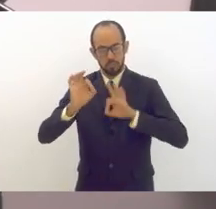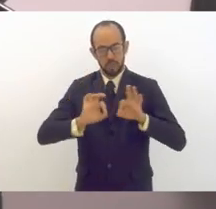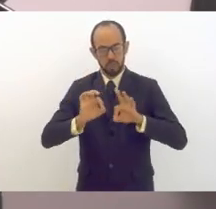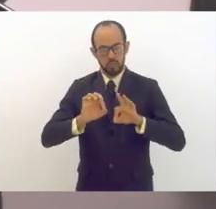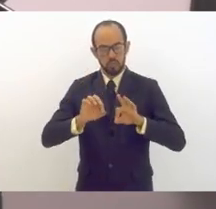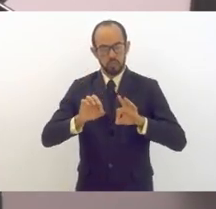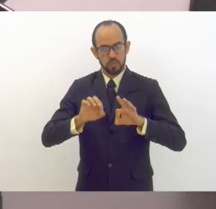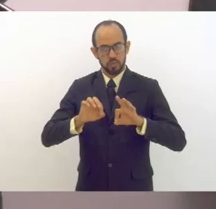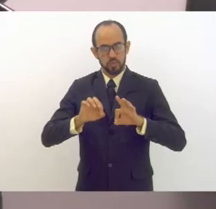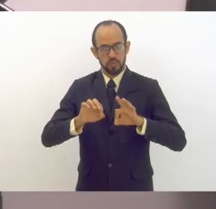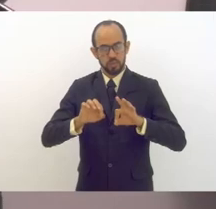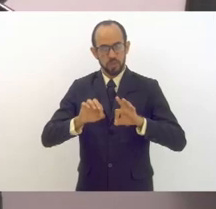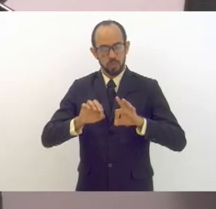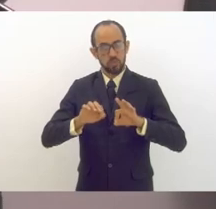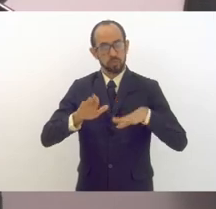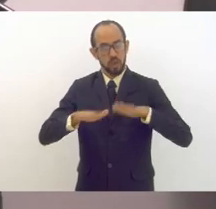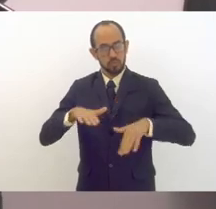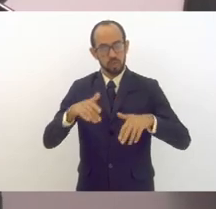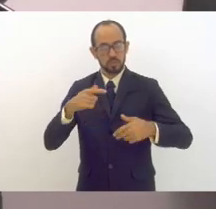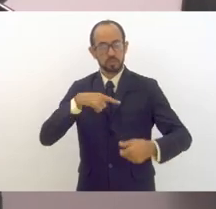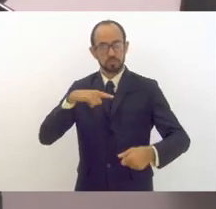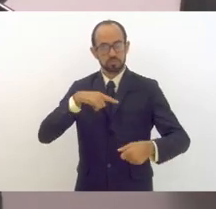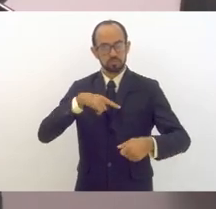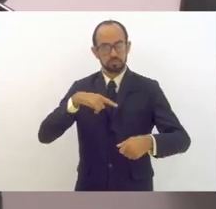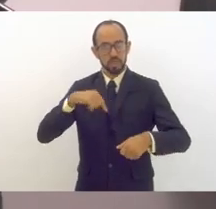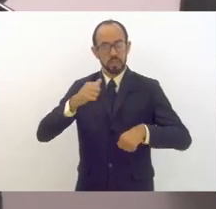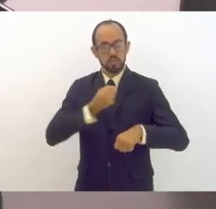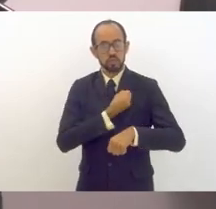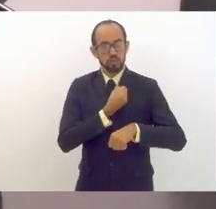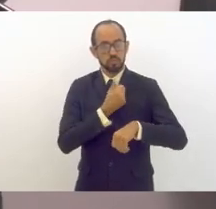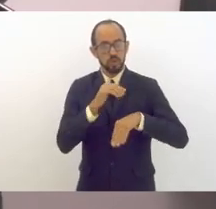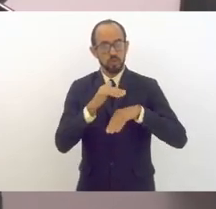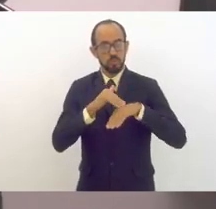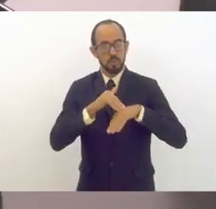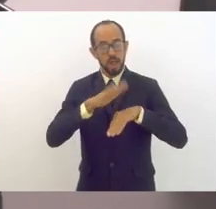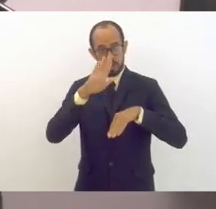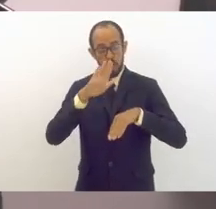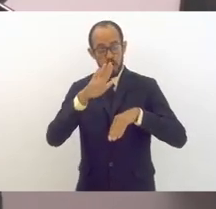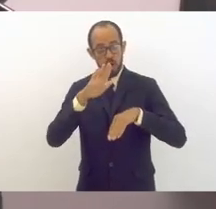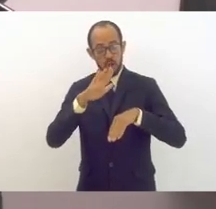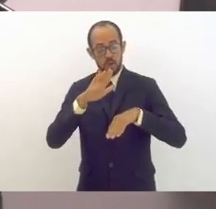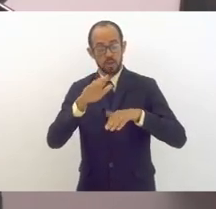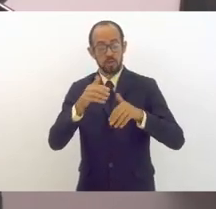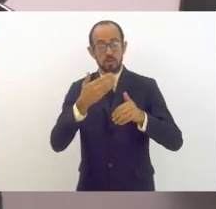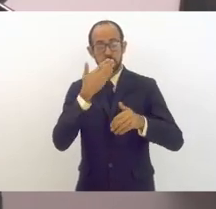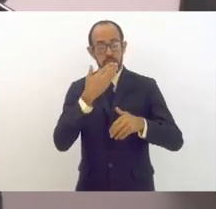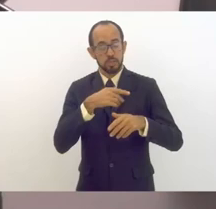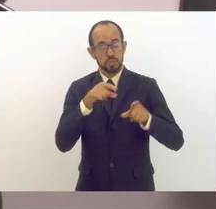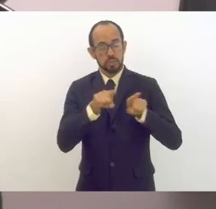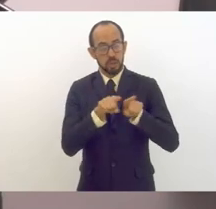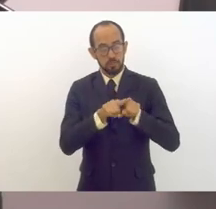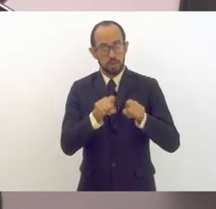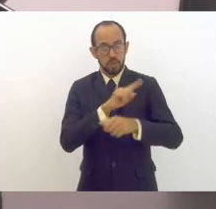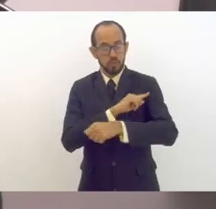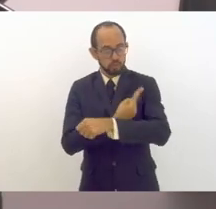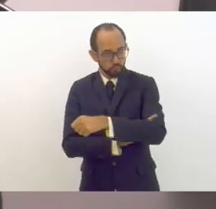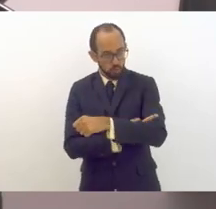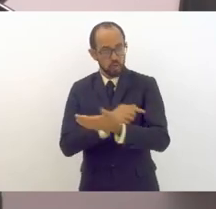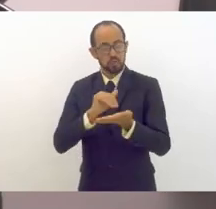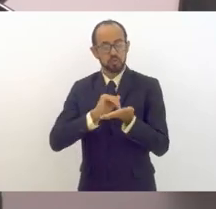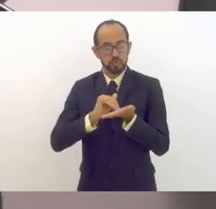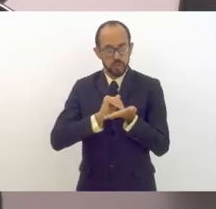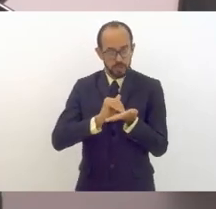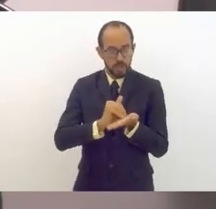provável que já haja, esse número seja superior. E queria pedir os esforços do secretário para